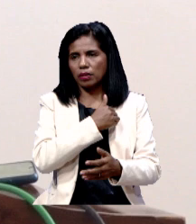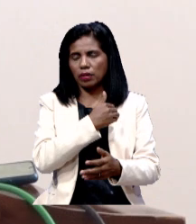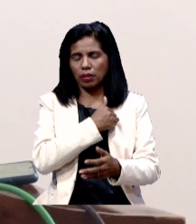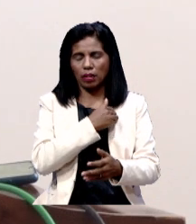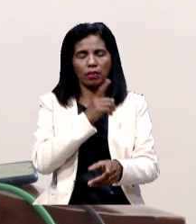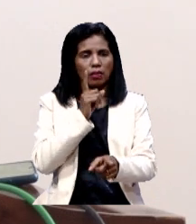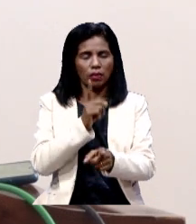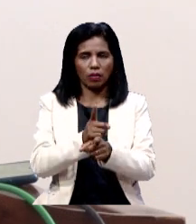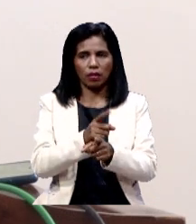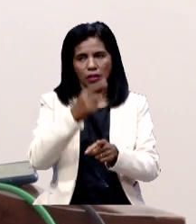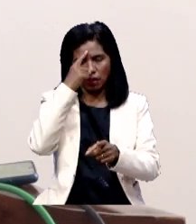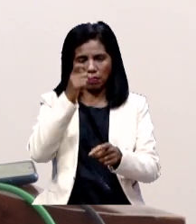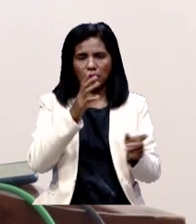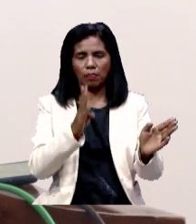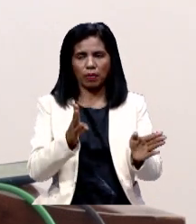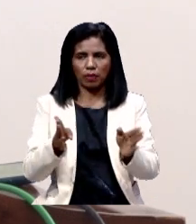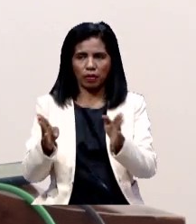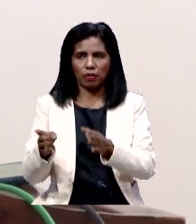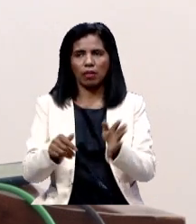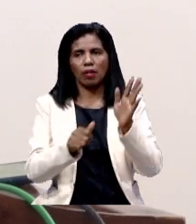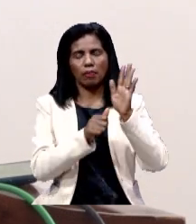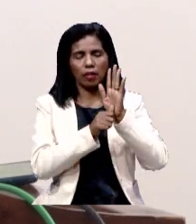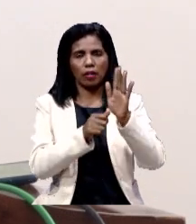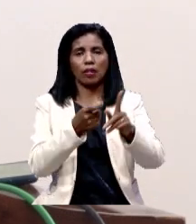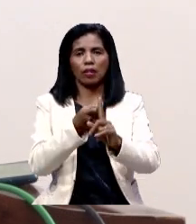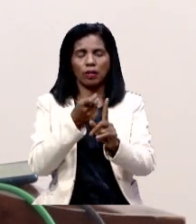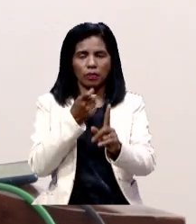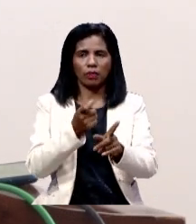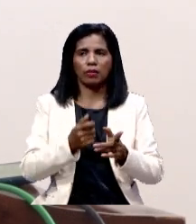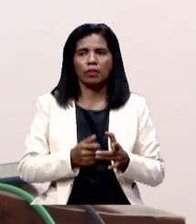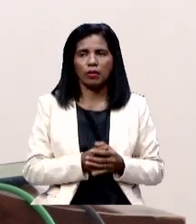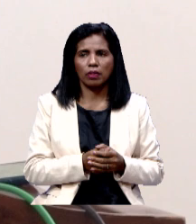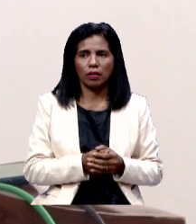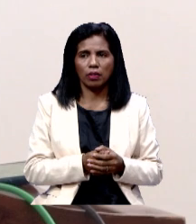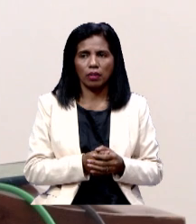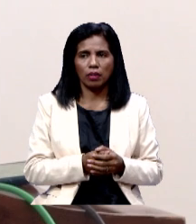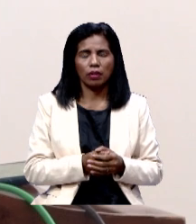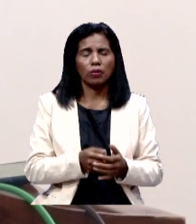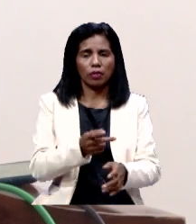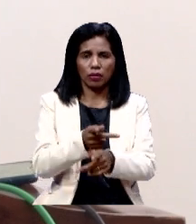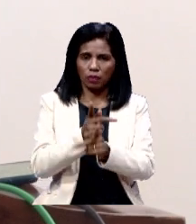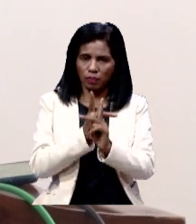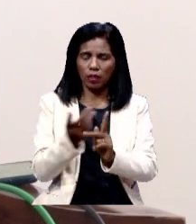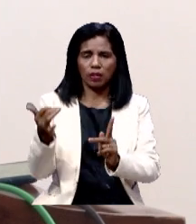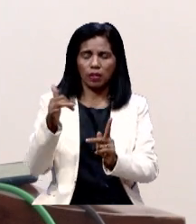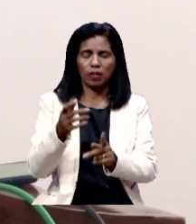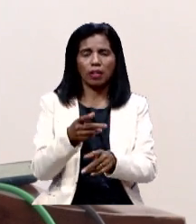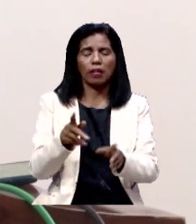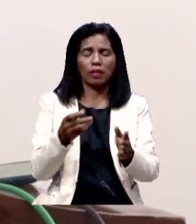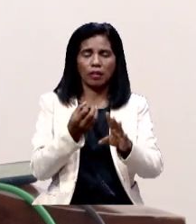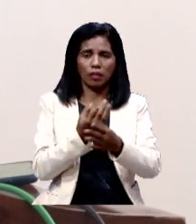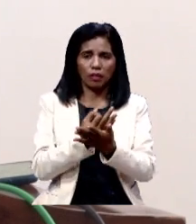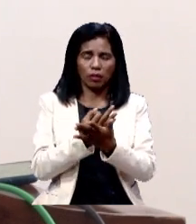lolos tama iya proses hala apresentasi usi usi empresa basira investera ailiu